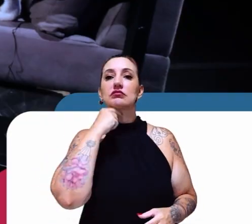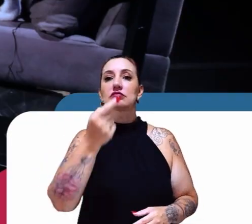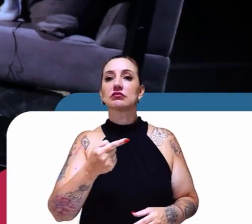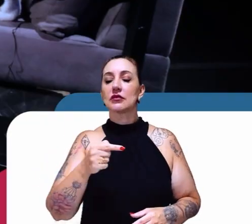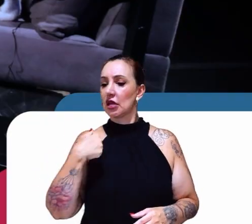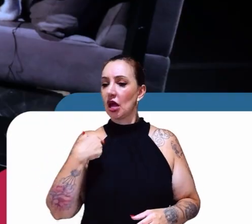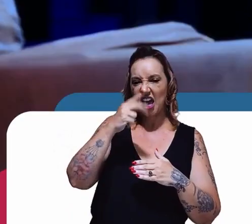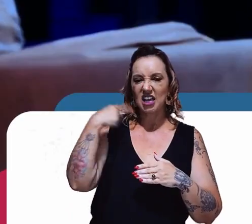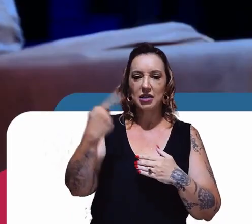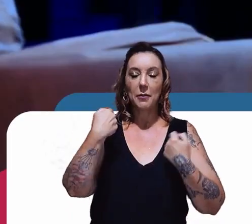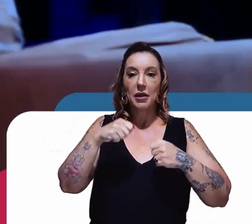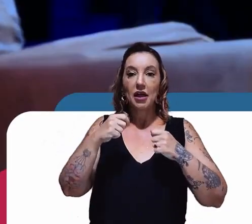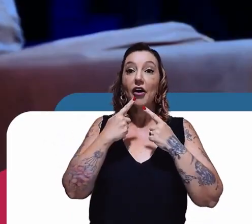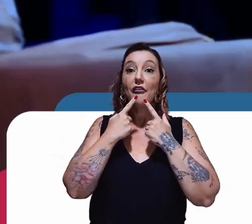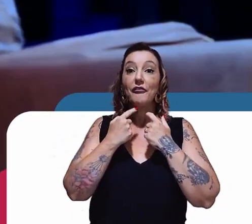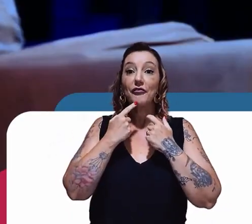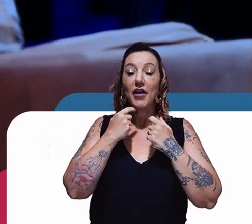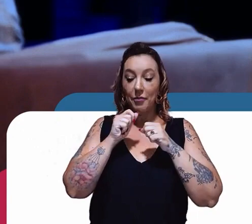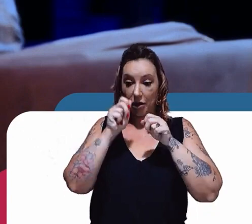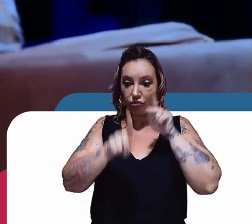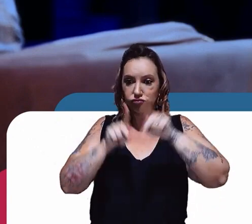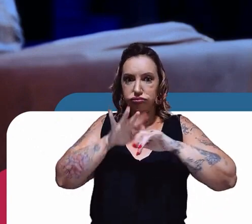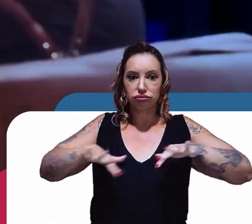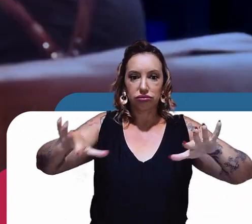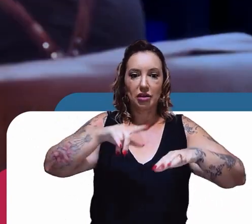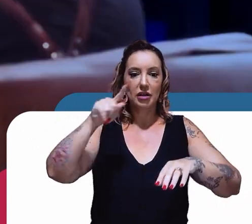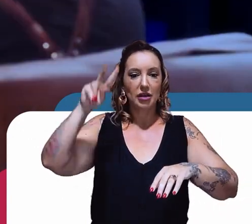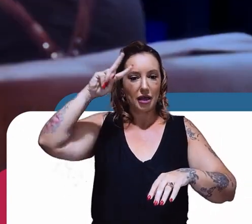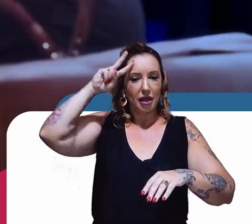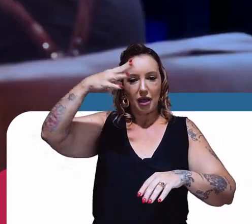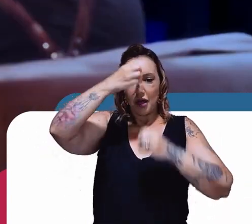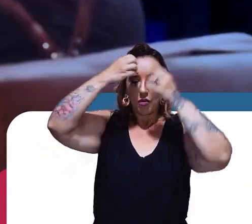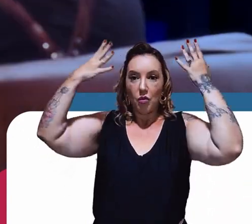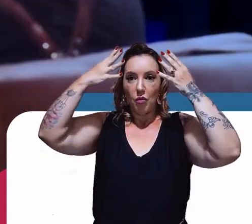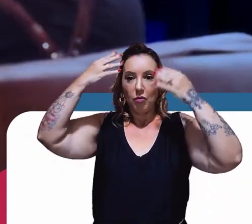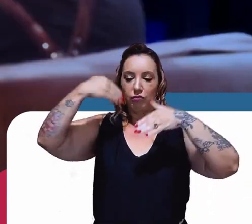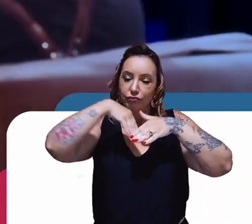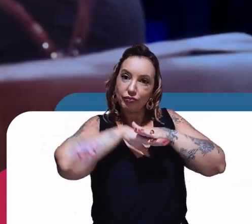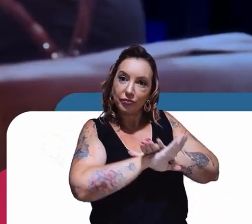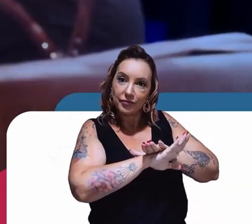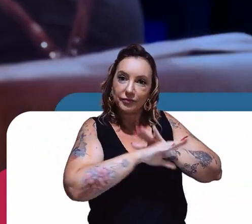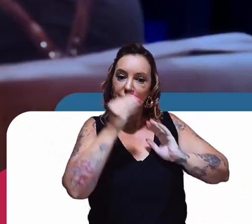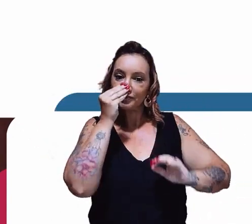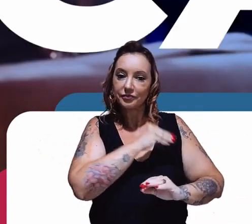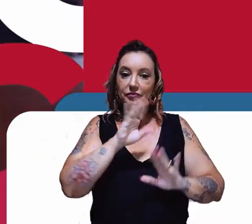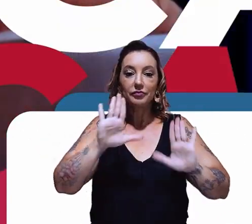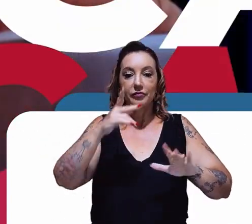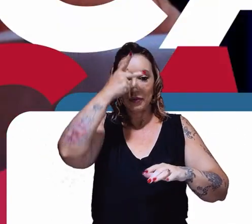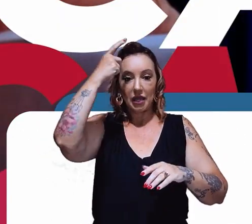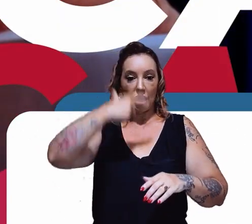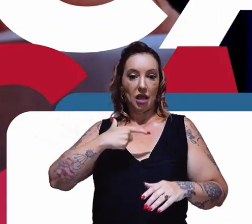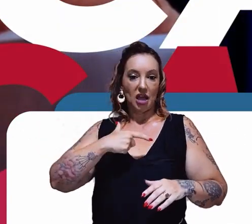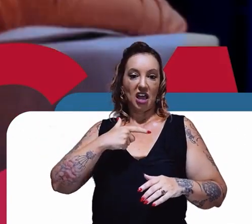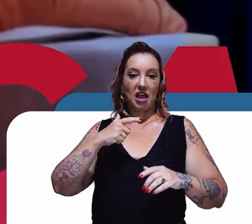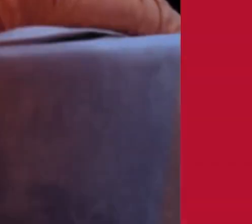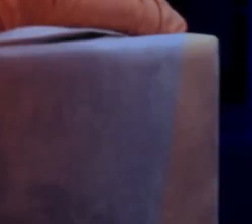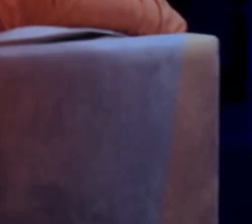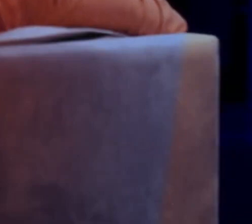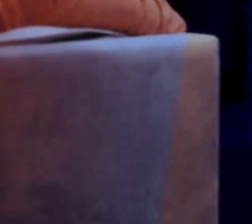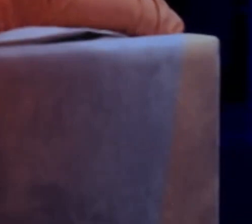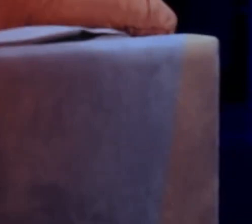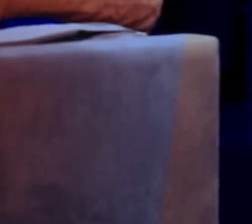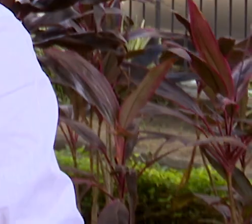semana na internet o objetivo é em breve realizar uma nova temporada tornando a música Ainda mais